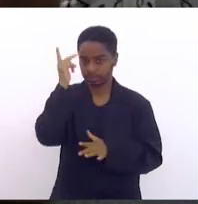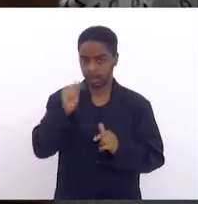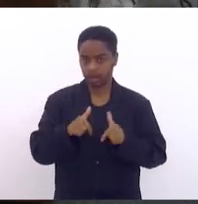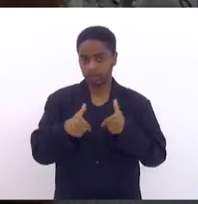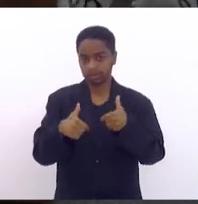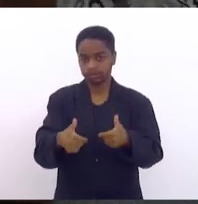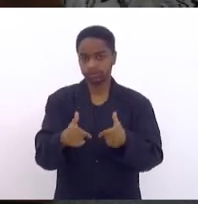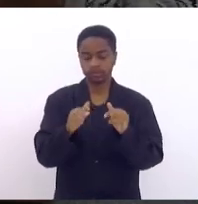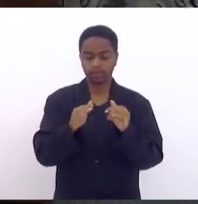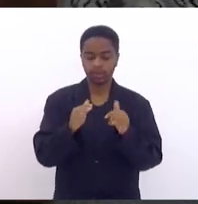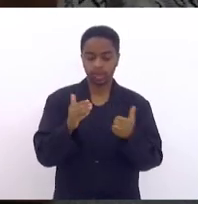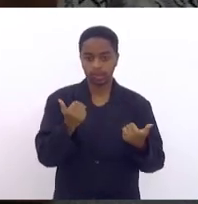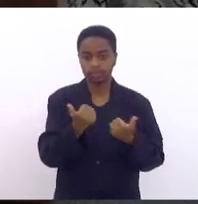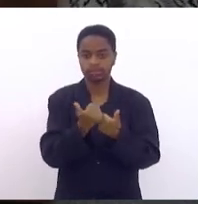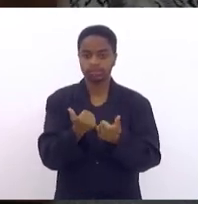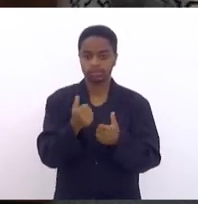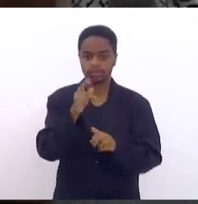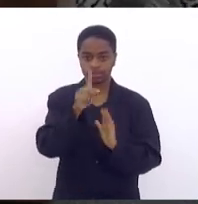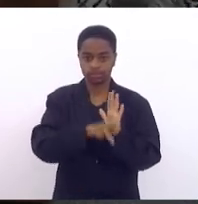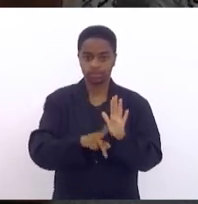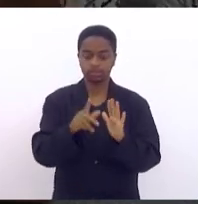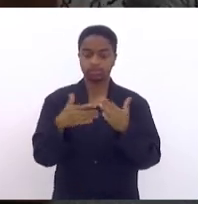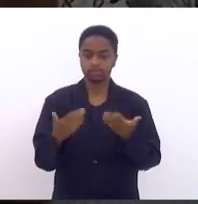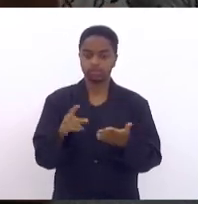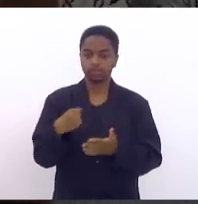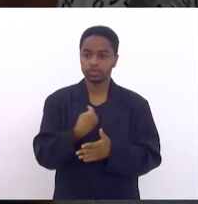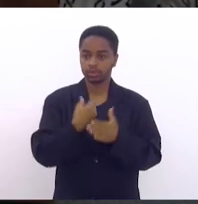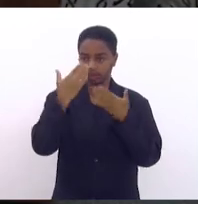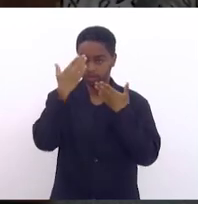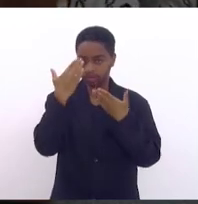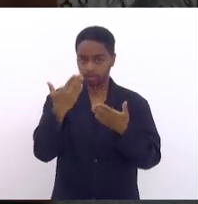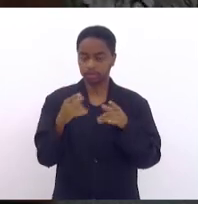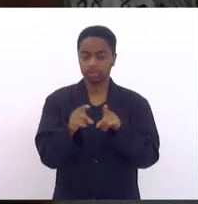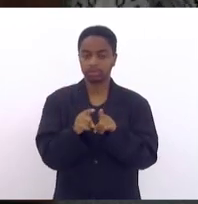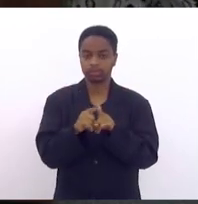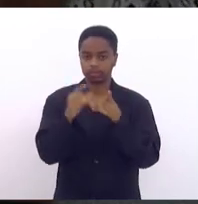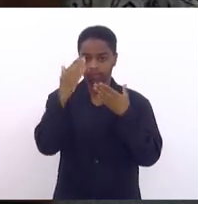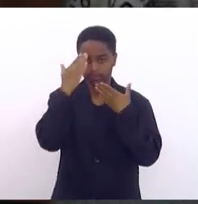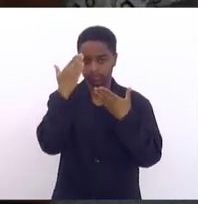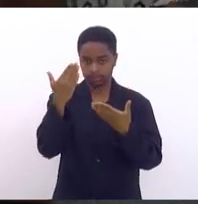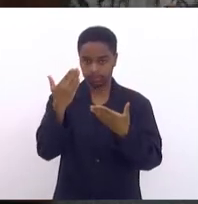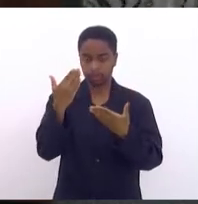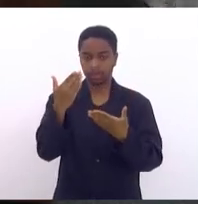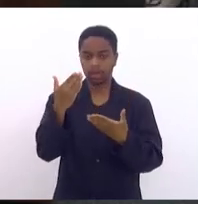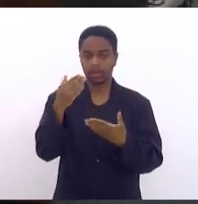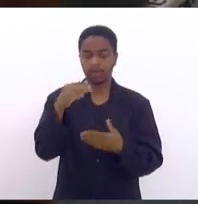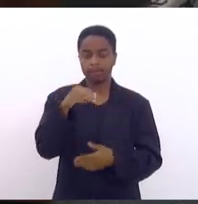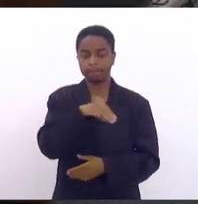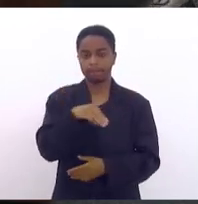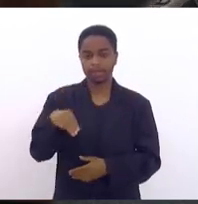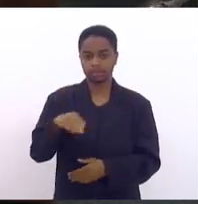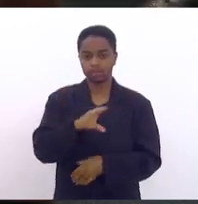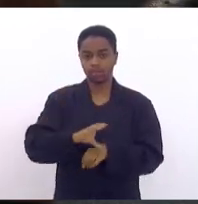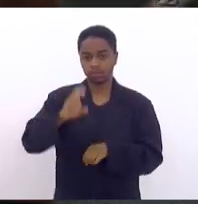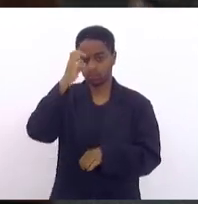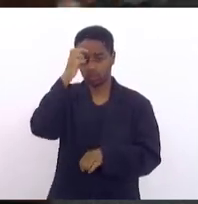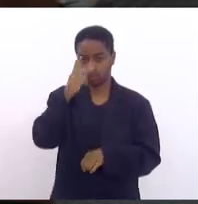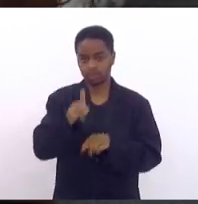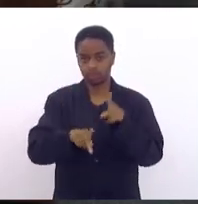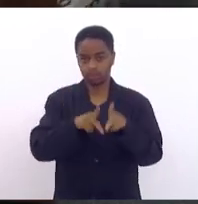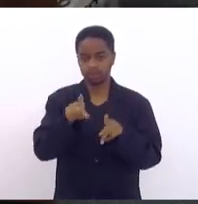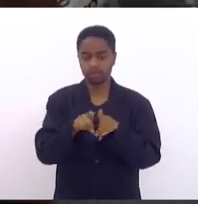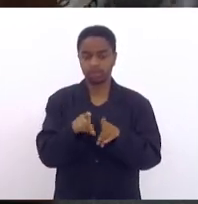desse projeto e, por nós, só agradecimento. Agradecer também aos mestres e mestras da cultura popular, ao